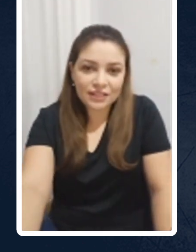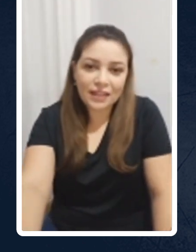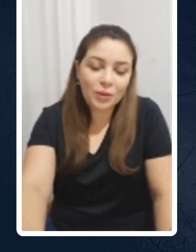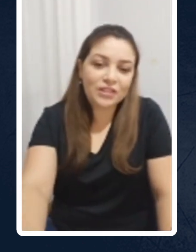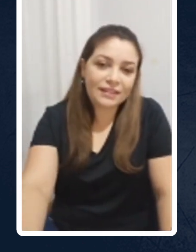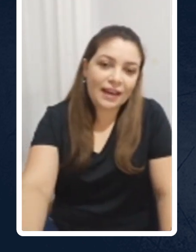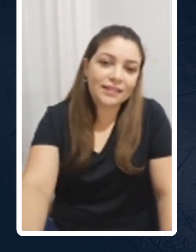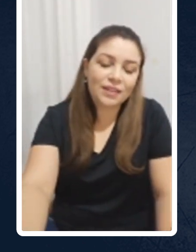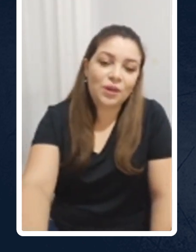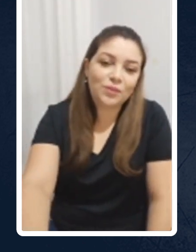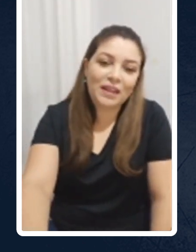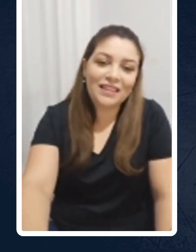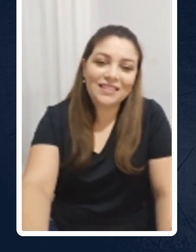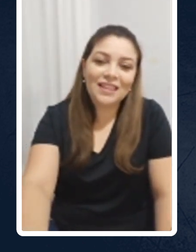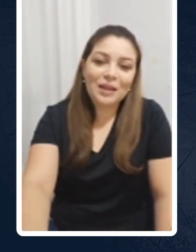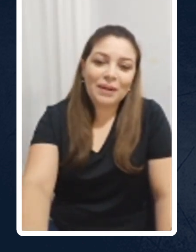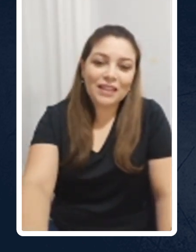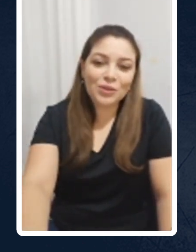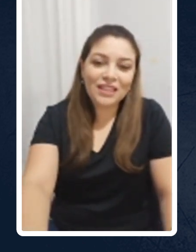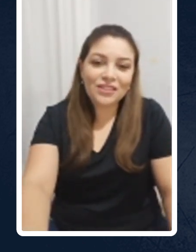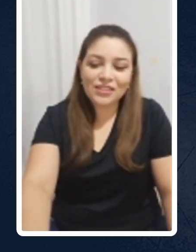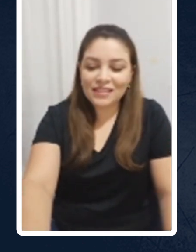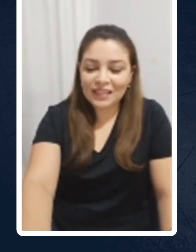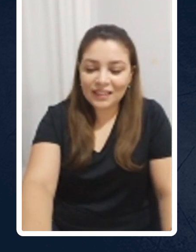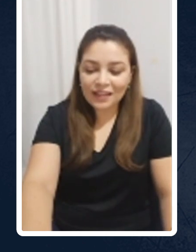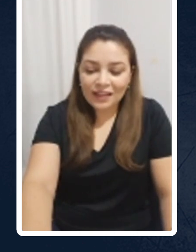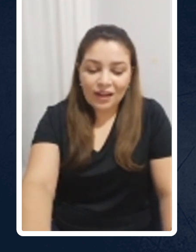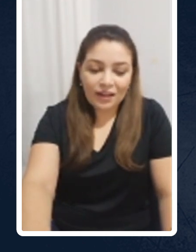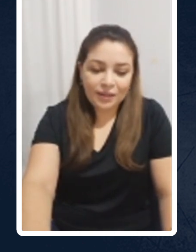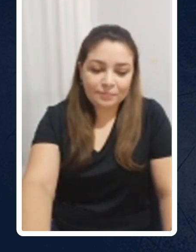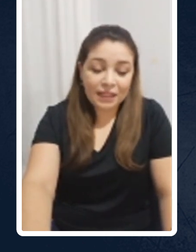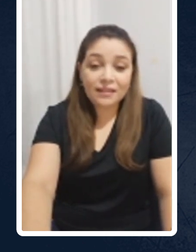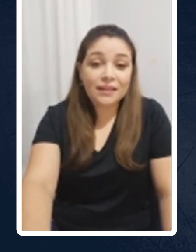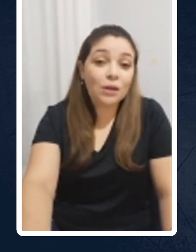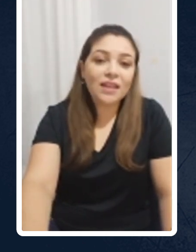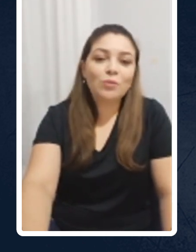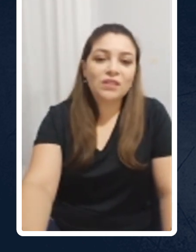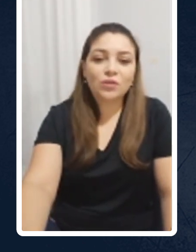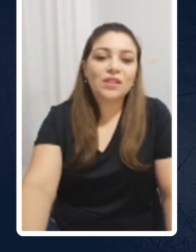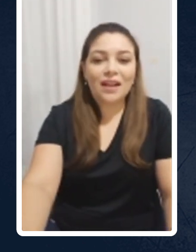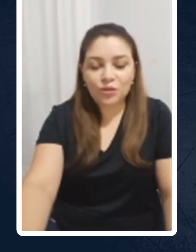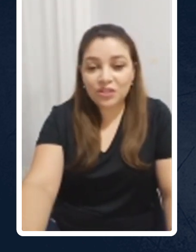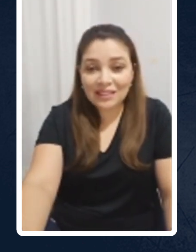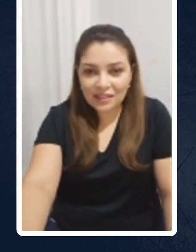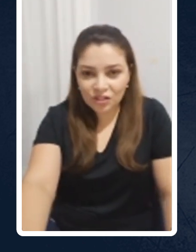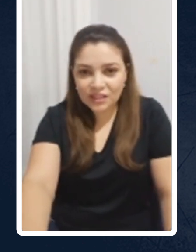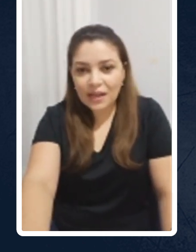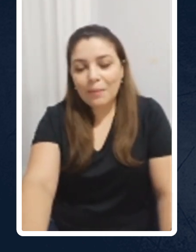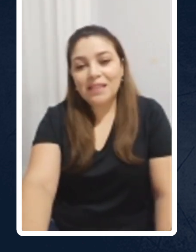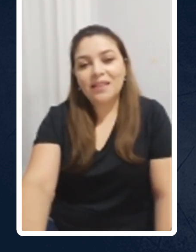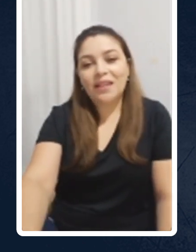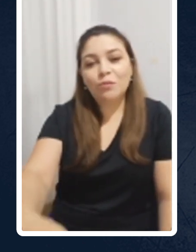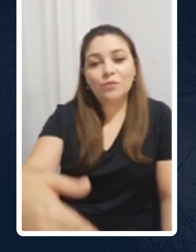representatividade da língua de sinais, né, no nosso país, para que isso deixe de ser, para que não tenhamos tantos relatos